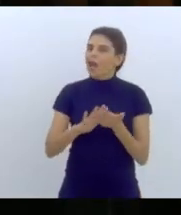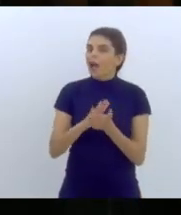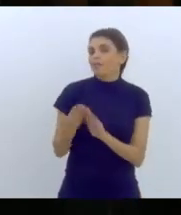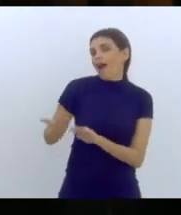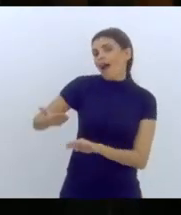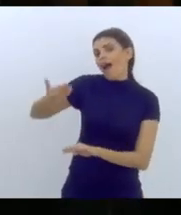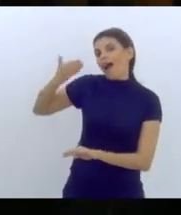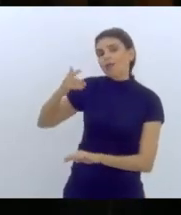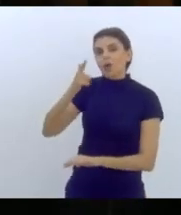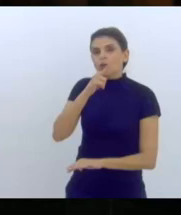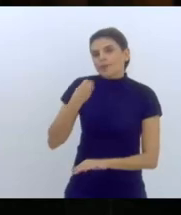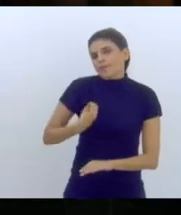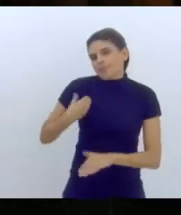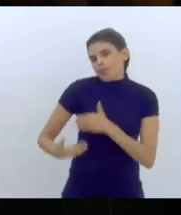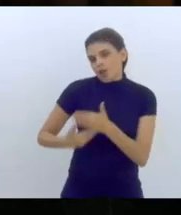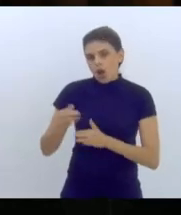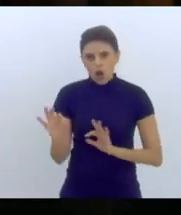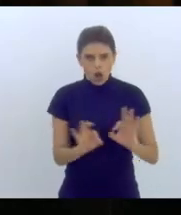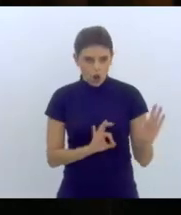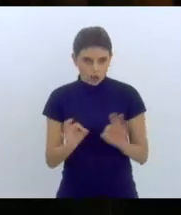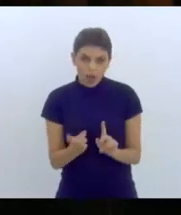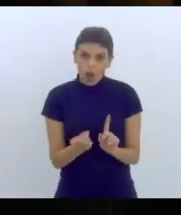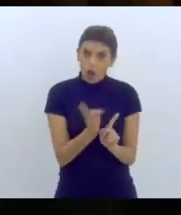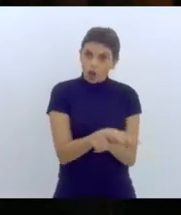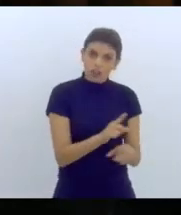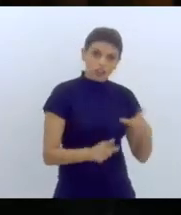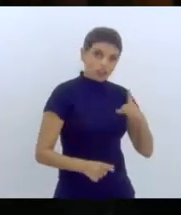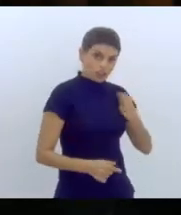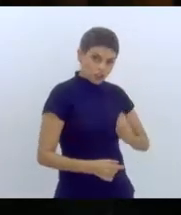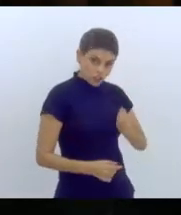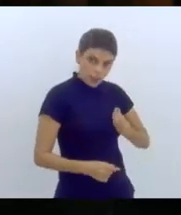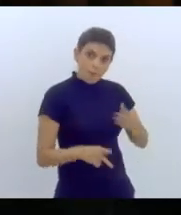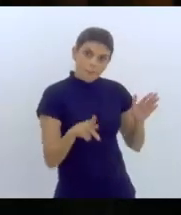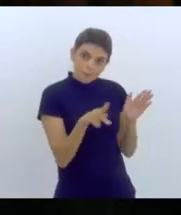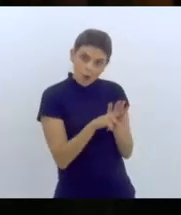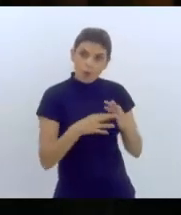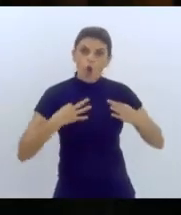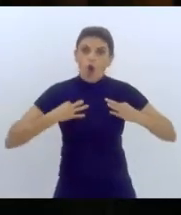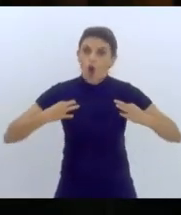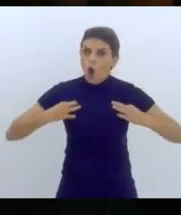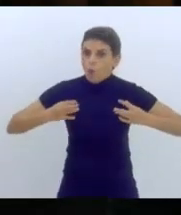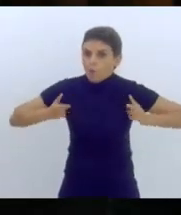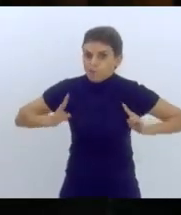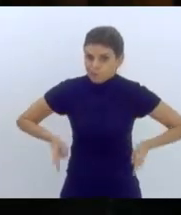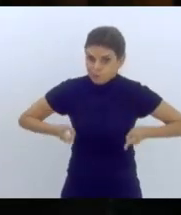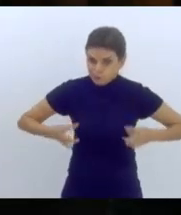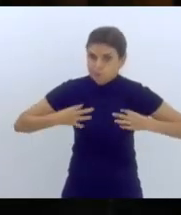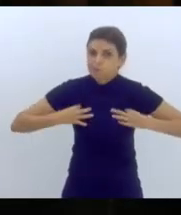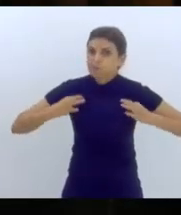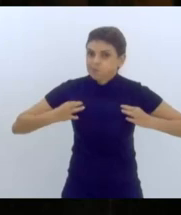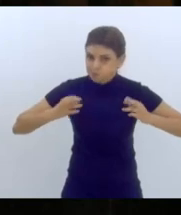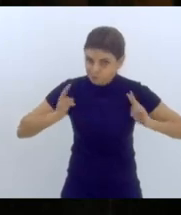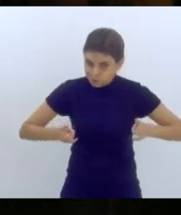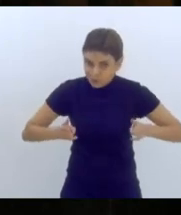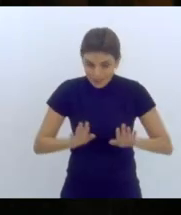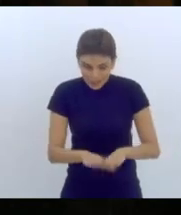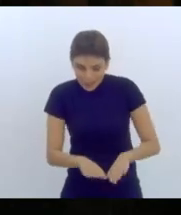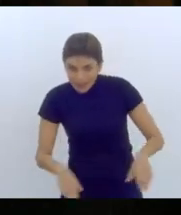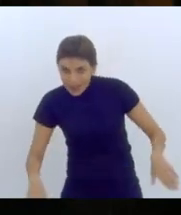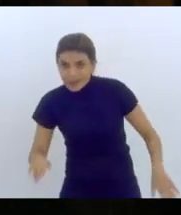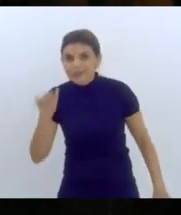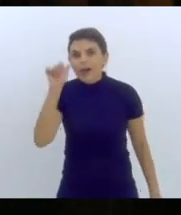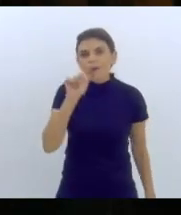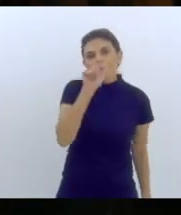se organizar, pelo contrário, tiveram que sair com a própria roupa do corpo, muitas crianças, muitas